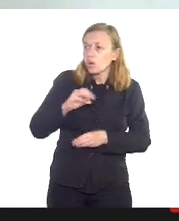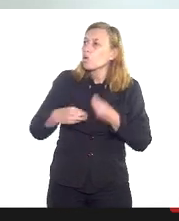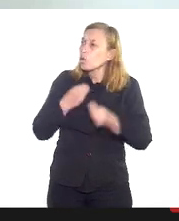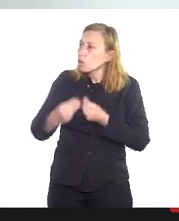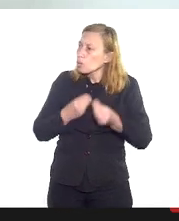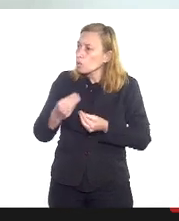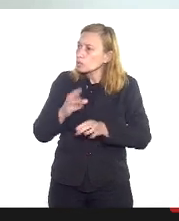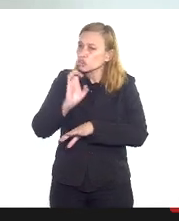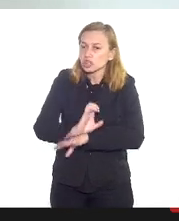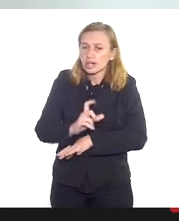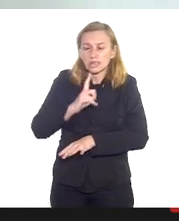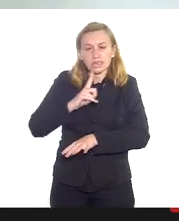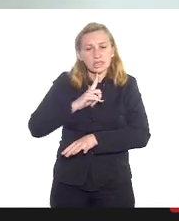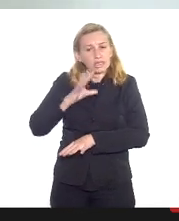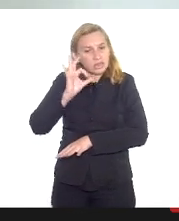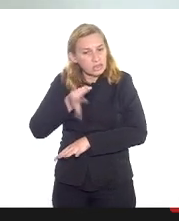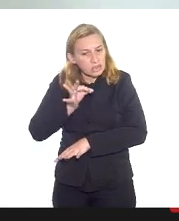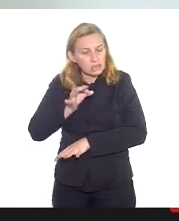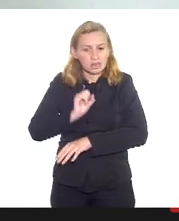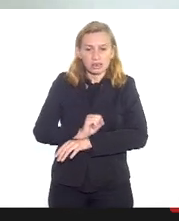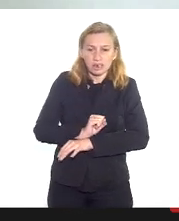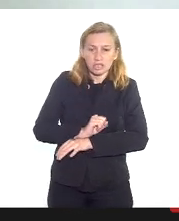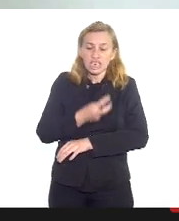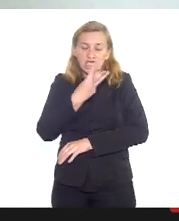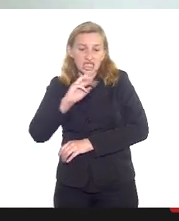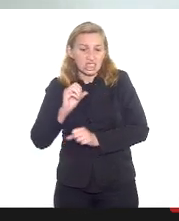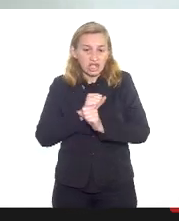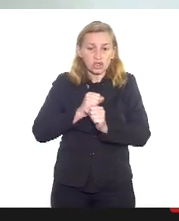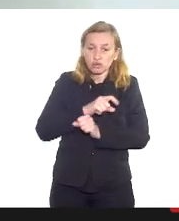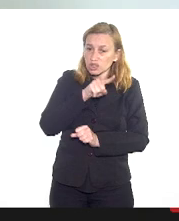Estado vai garantir que em 30 anos você vai conseguir